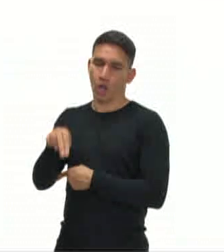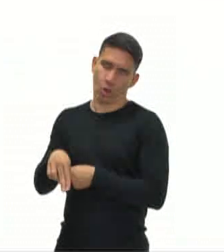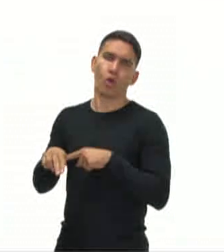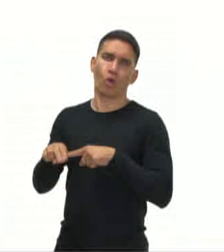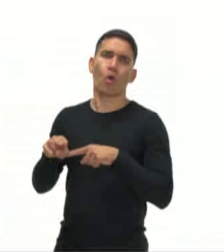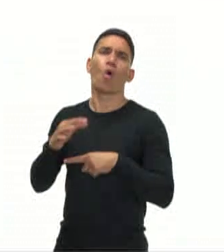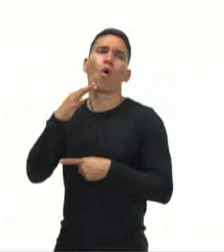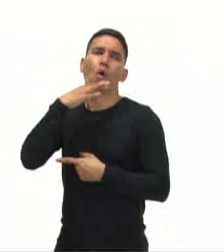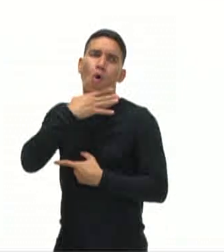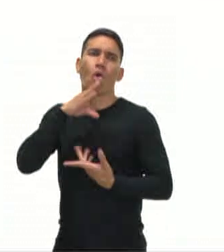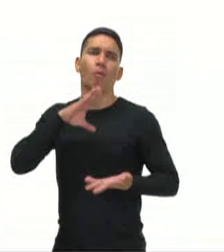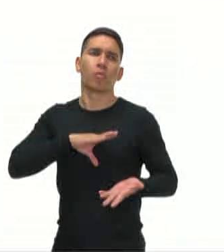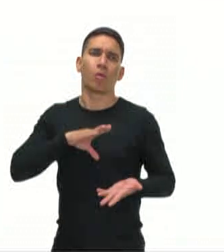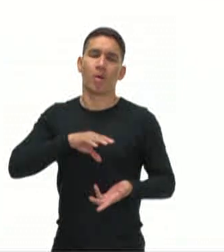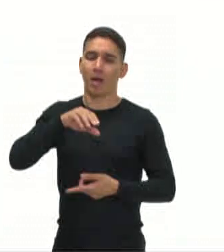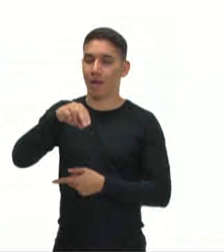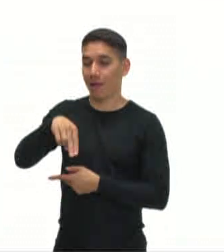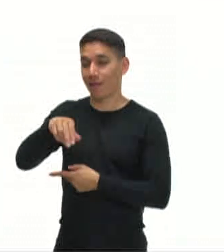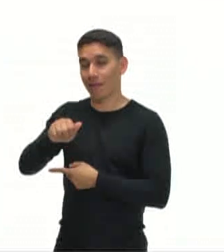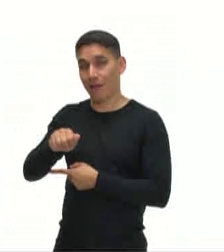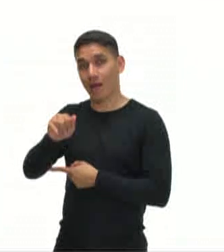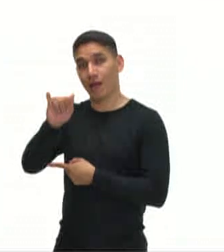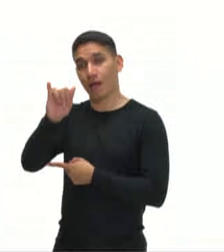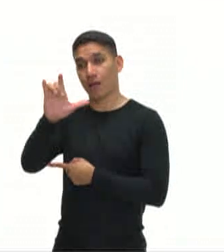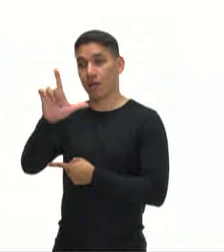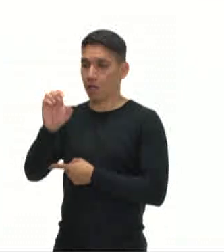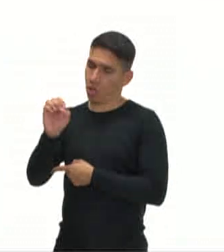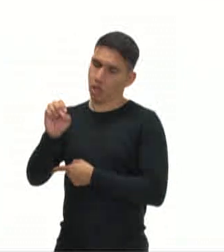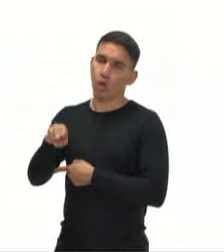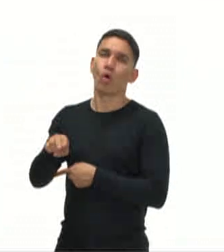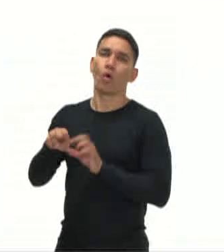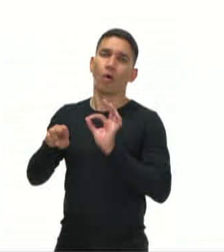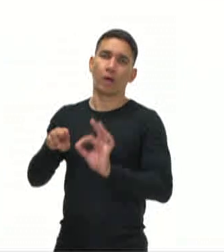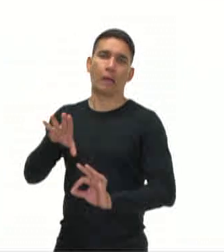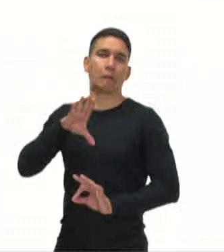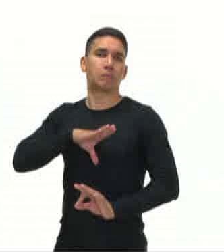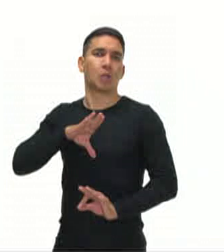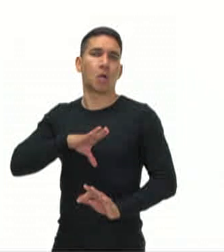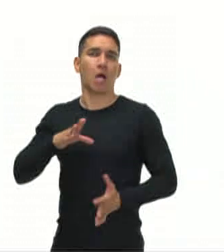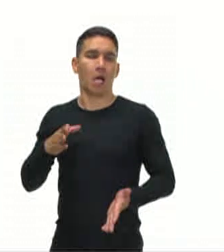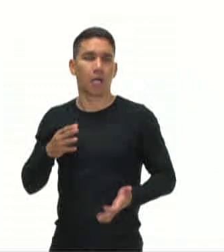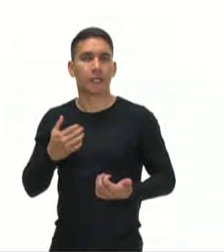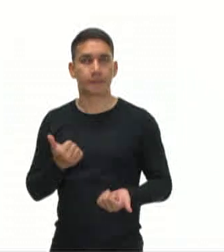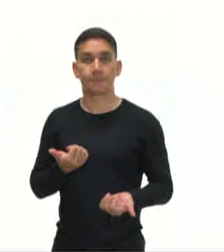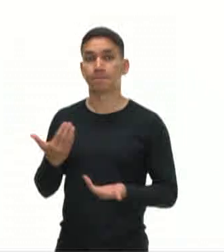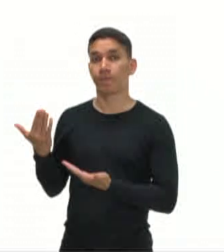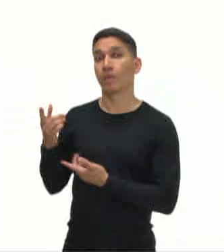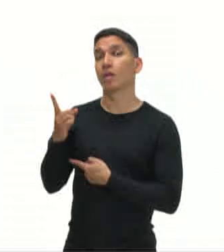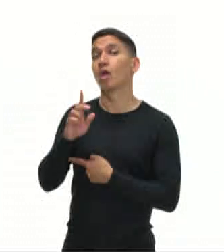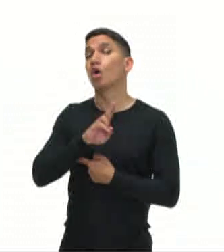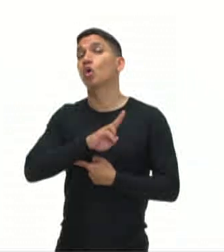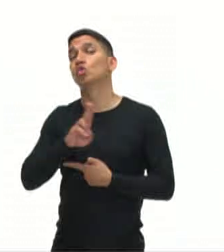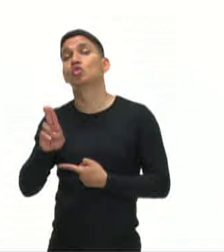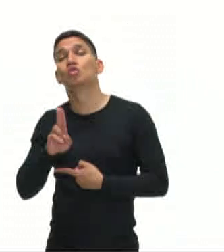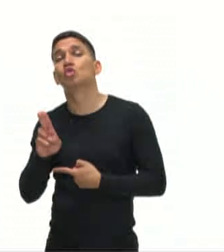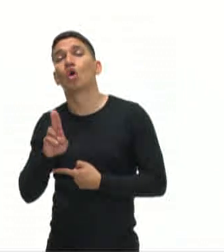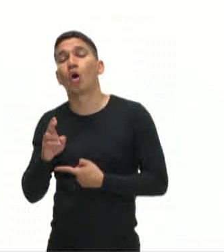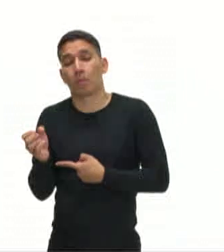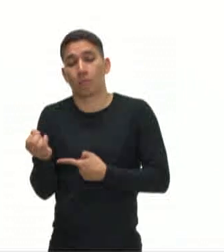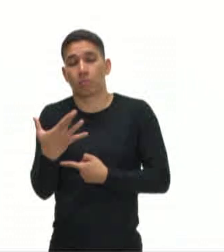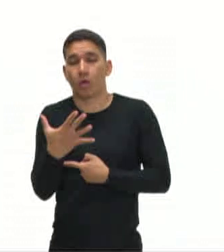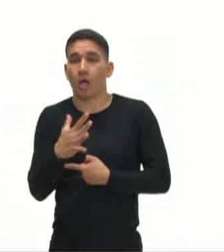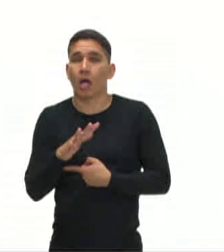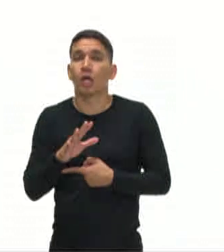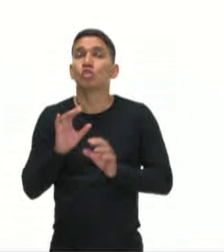nós escrevemos como nylon, da maneira brasileirada, né? É um nome genérico para a